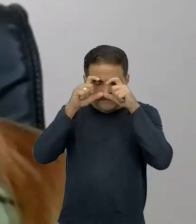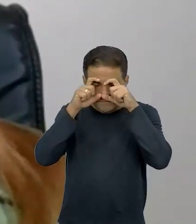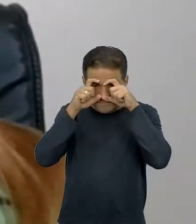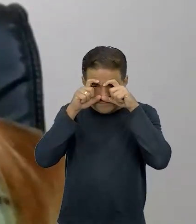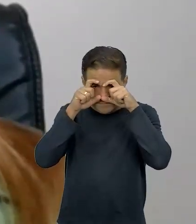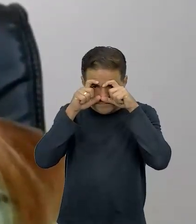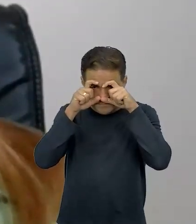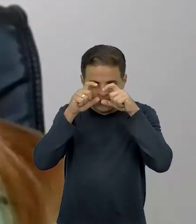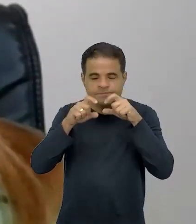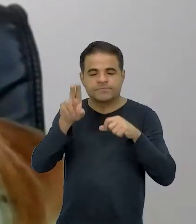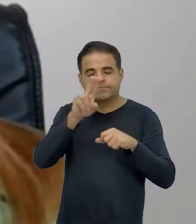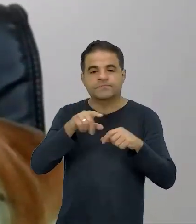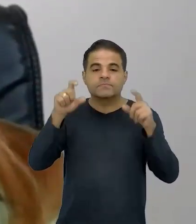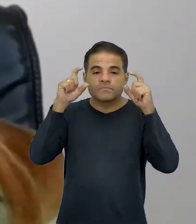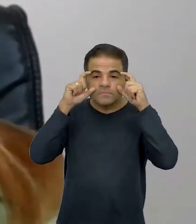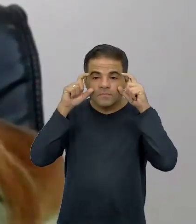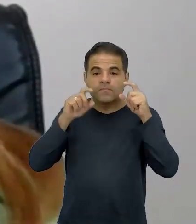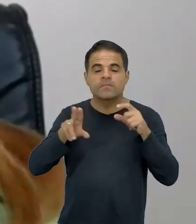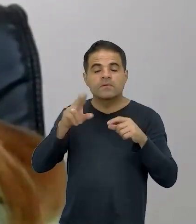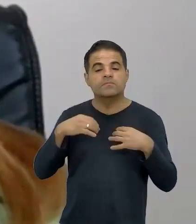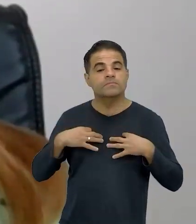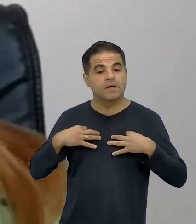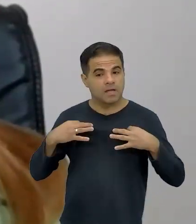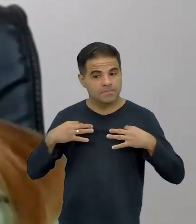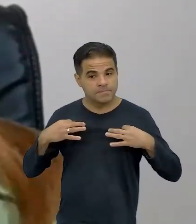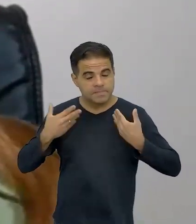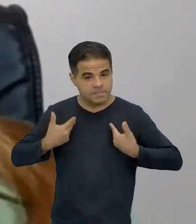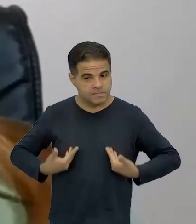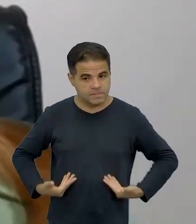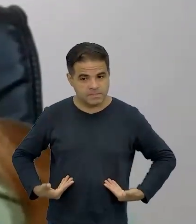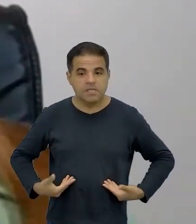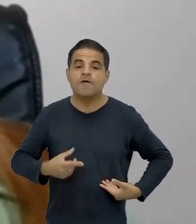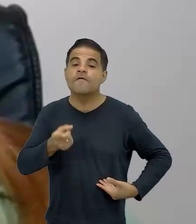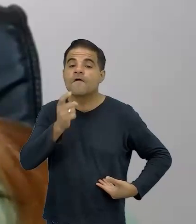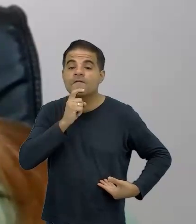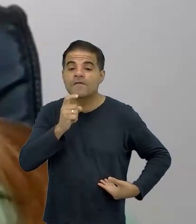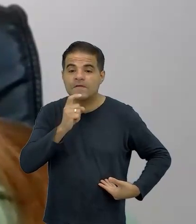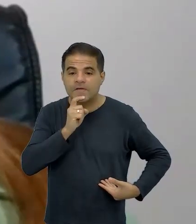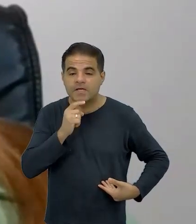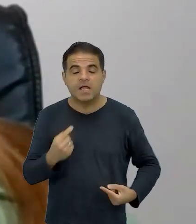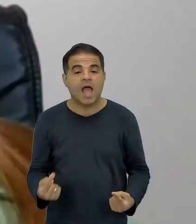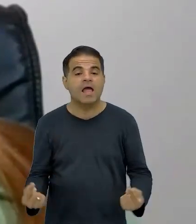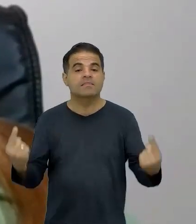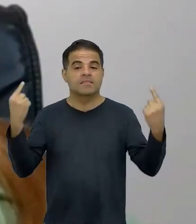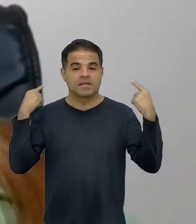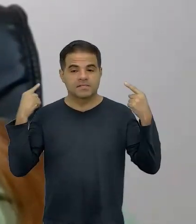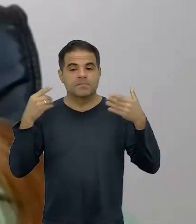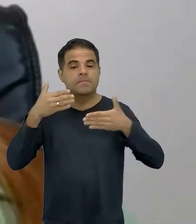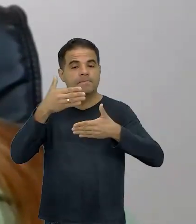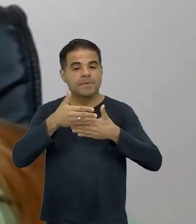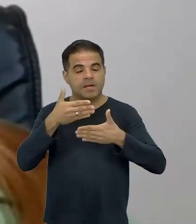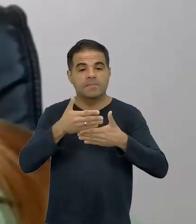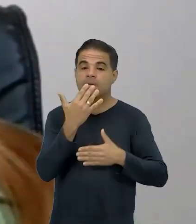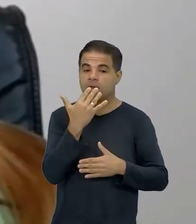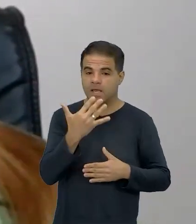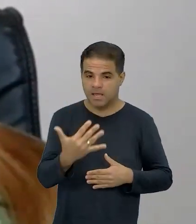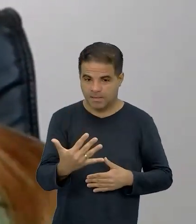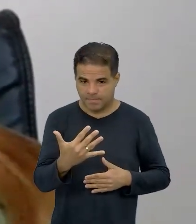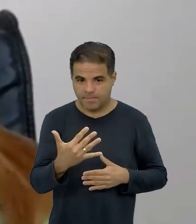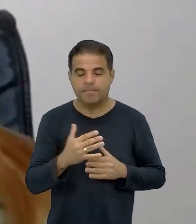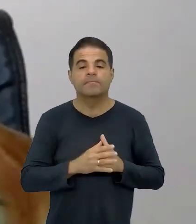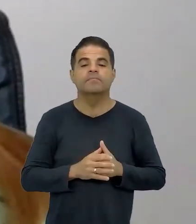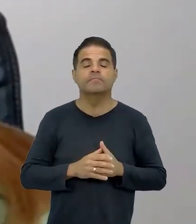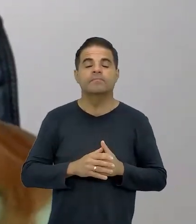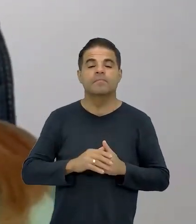óculos e hoje eu estou usando uma camisa verde. Ao fundo eu tenho uma parede na cor palha,